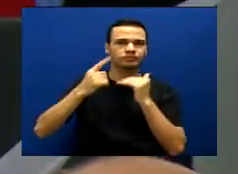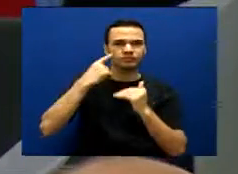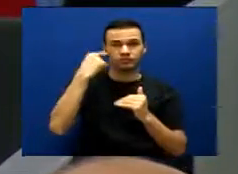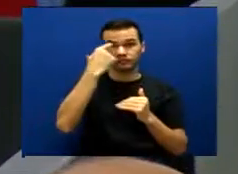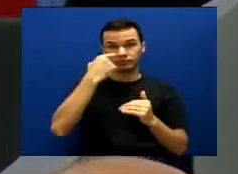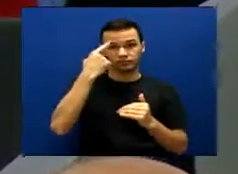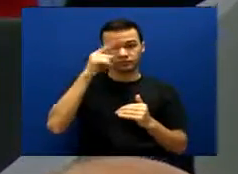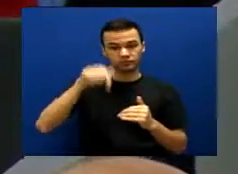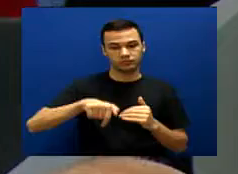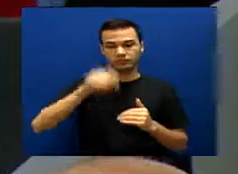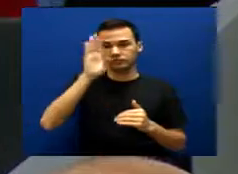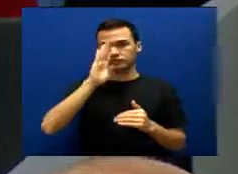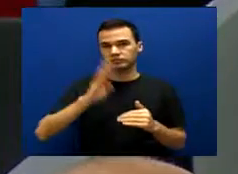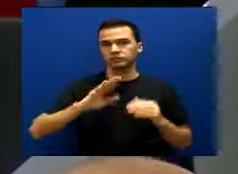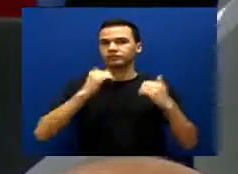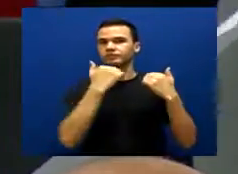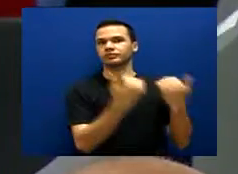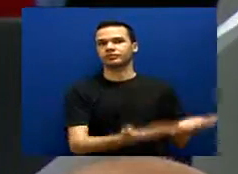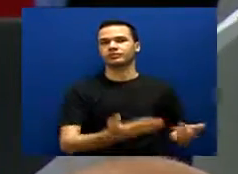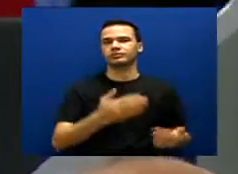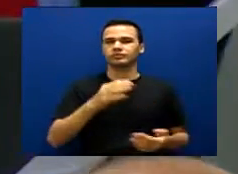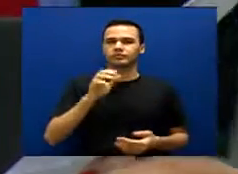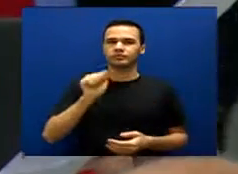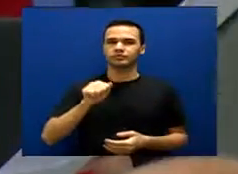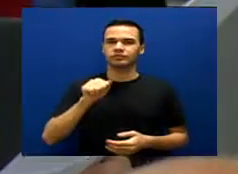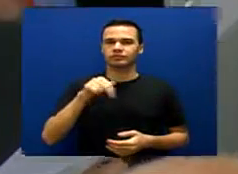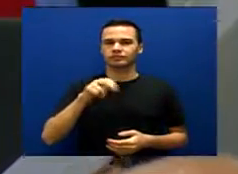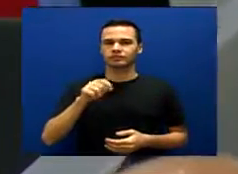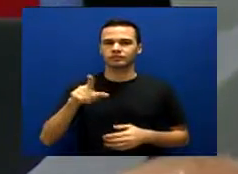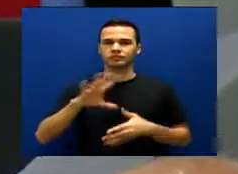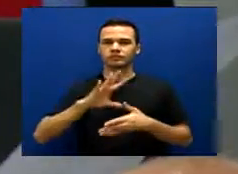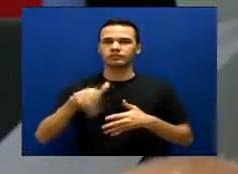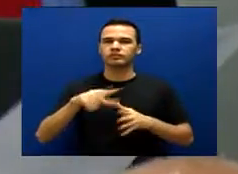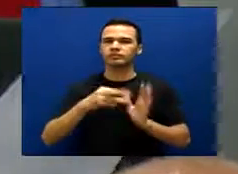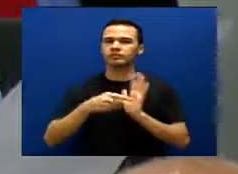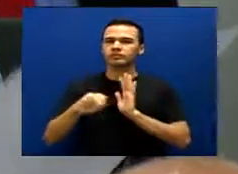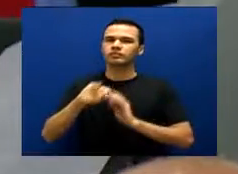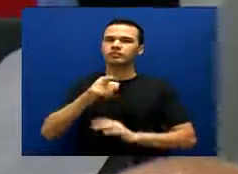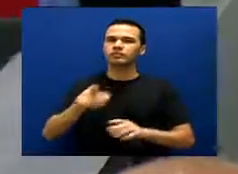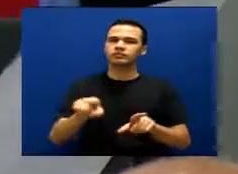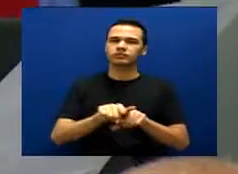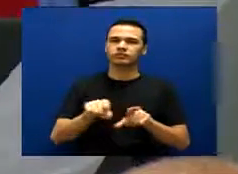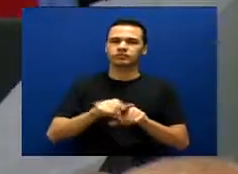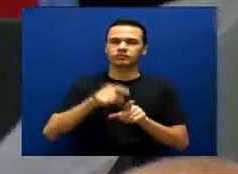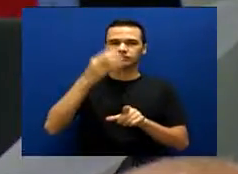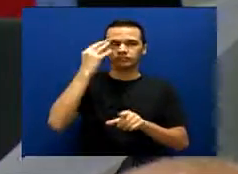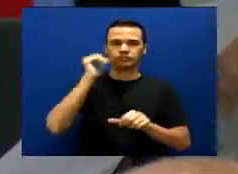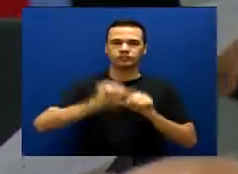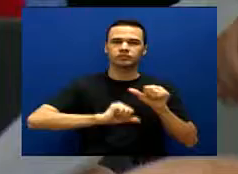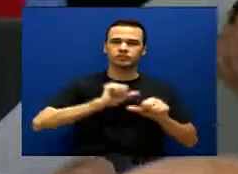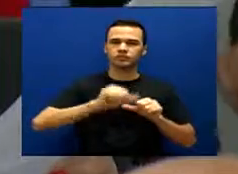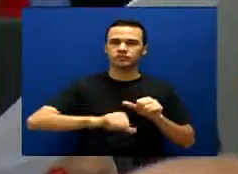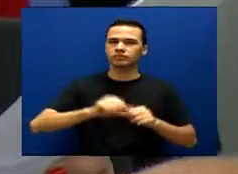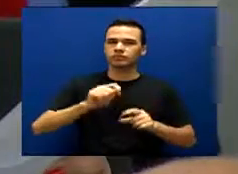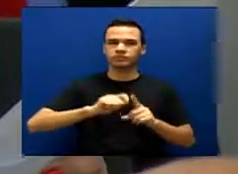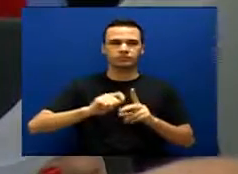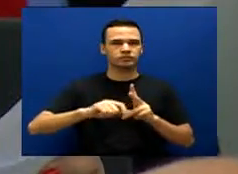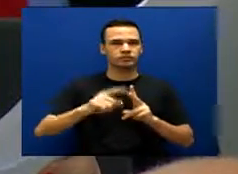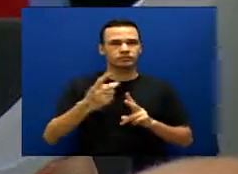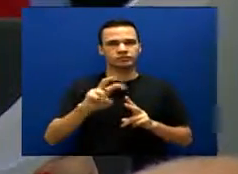da América Latina e realiza mais de 250 transplantes por mês,